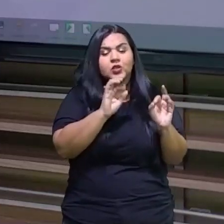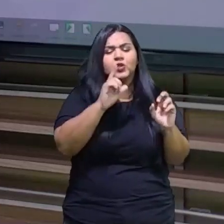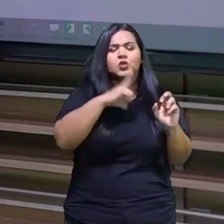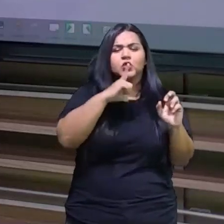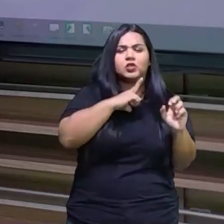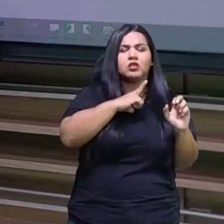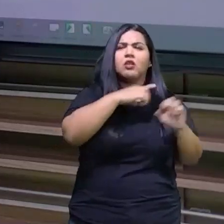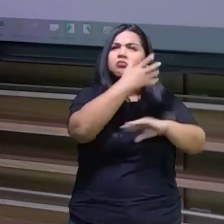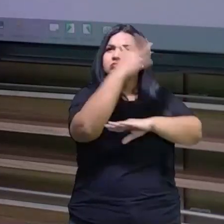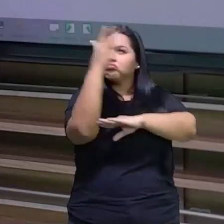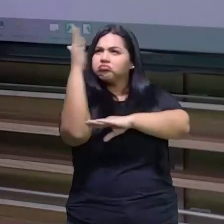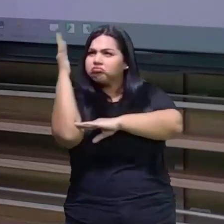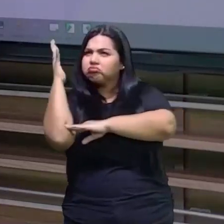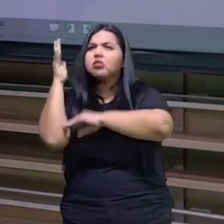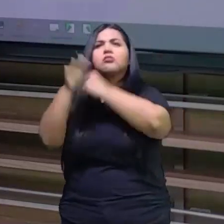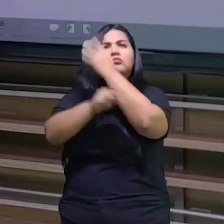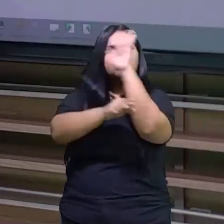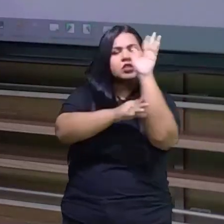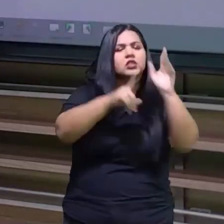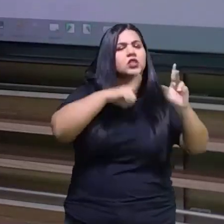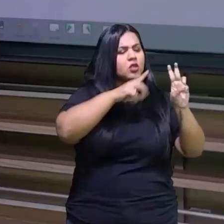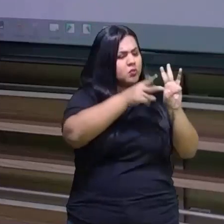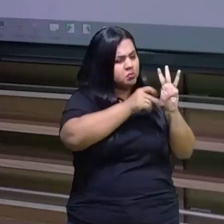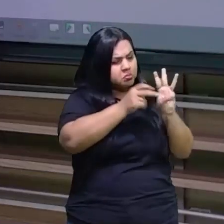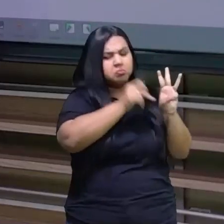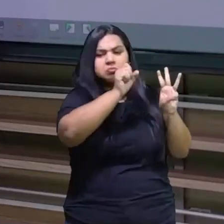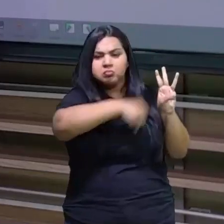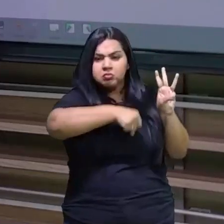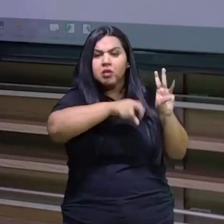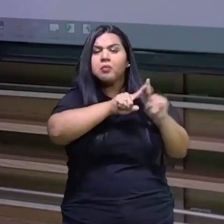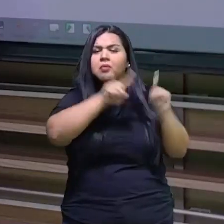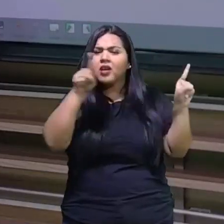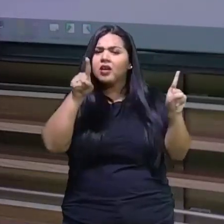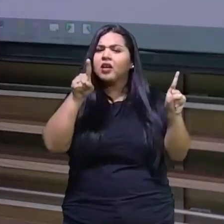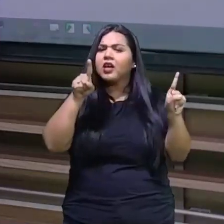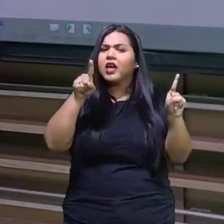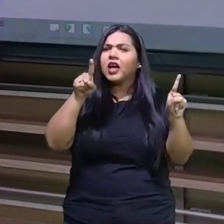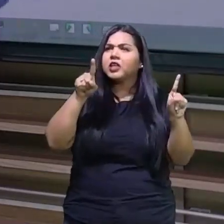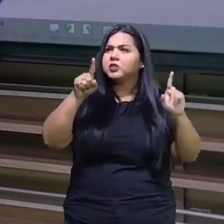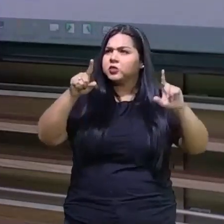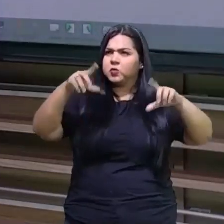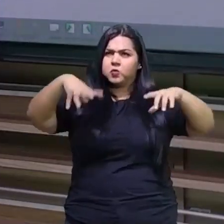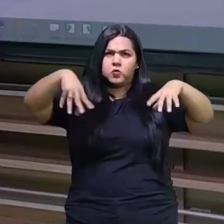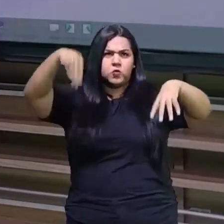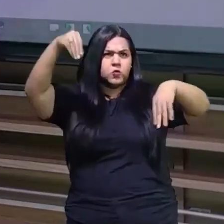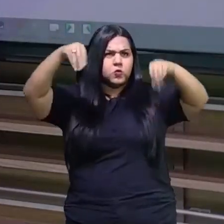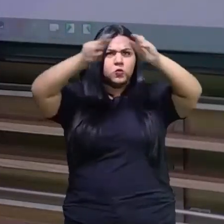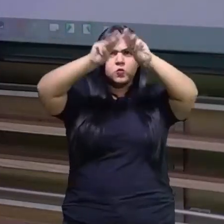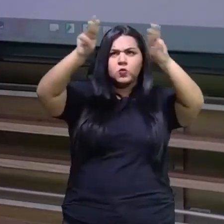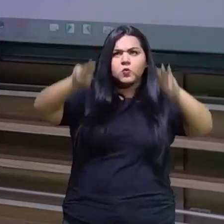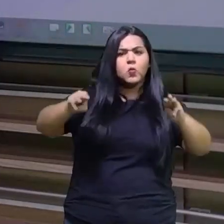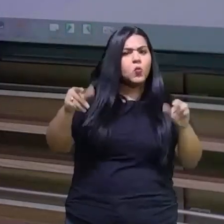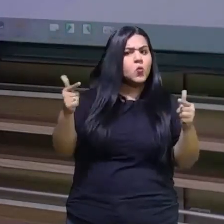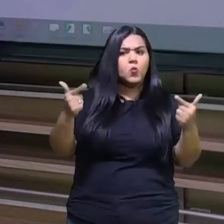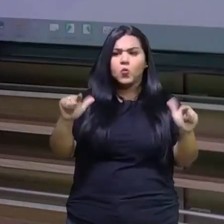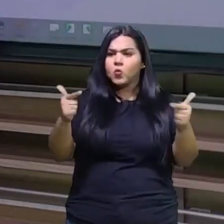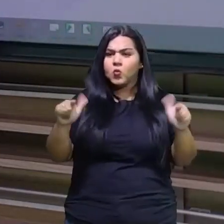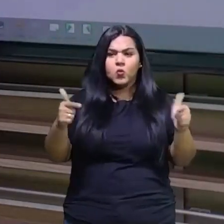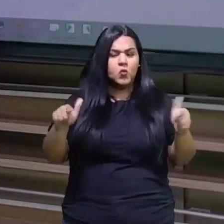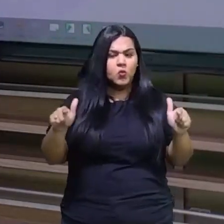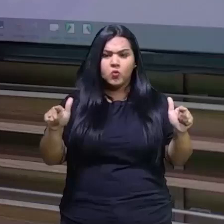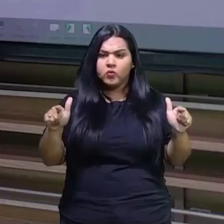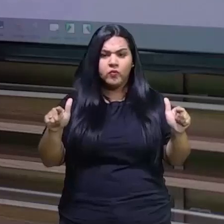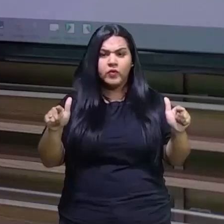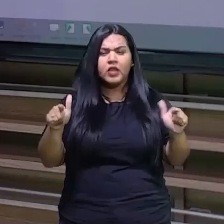era a natureza, tínhamos os indígenas, mas questão de palácios, museus, teatros, isso não existia por aqui não.